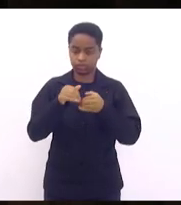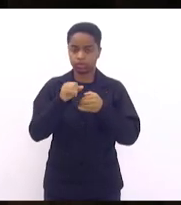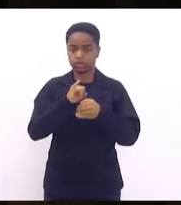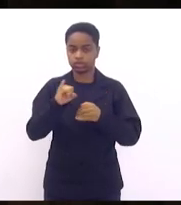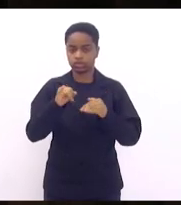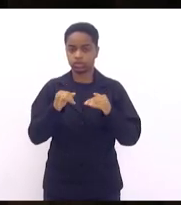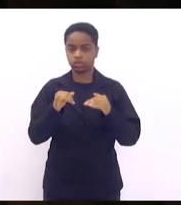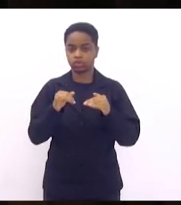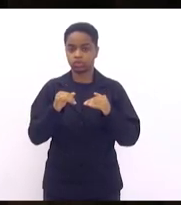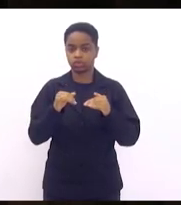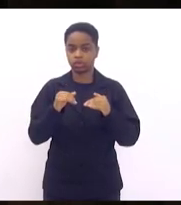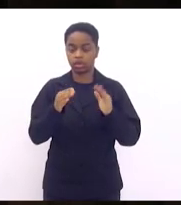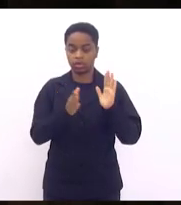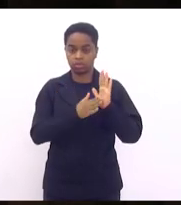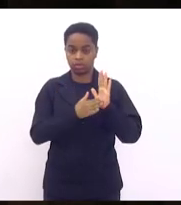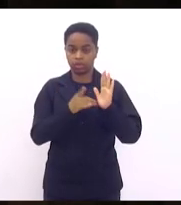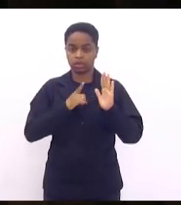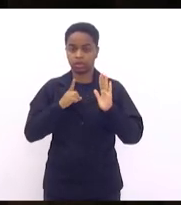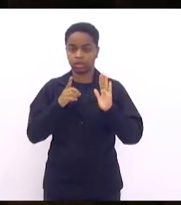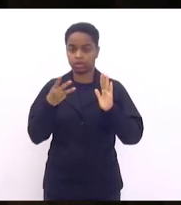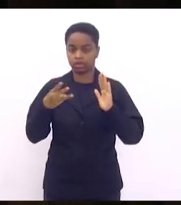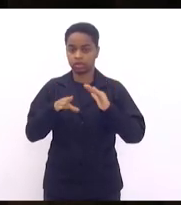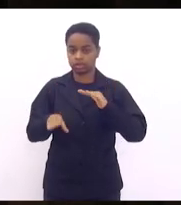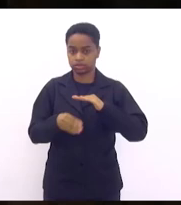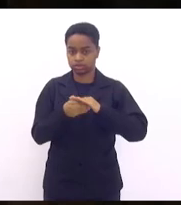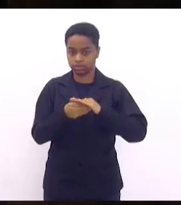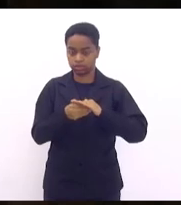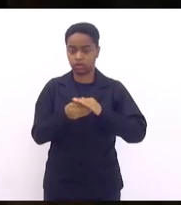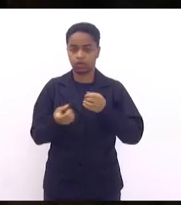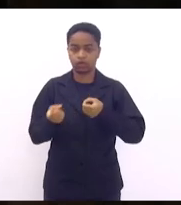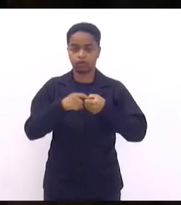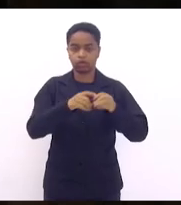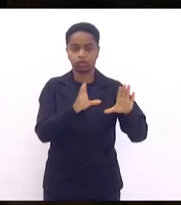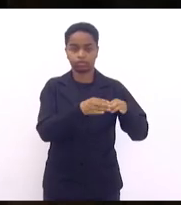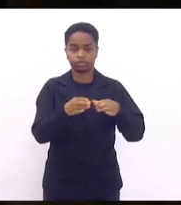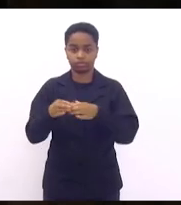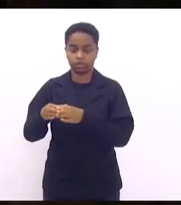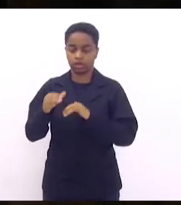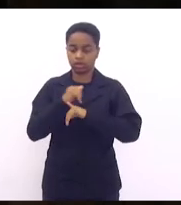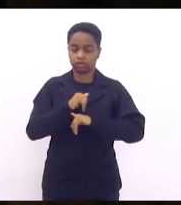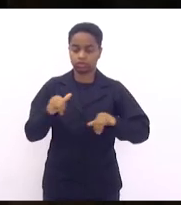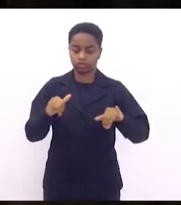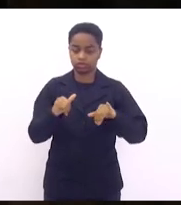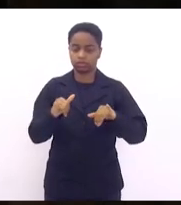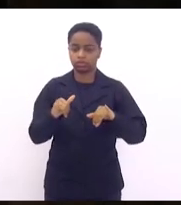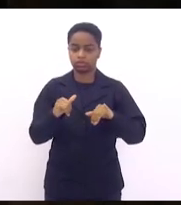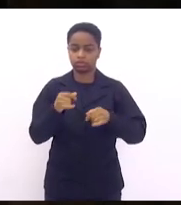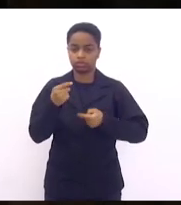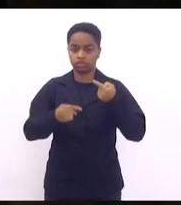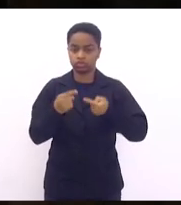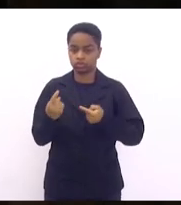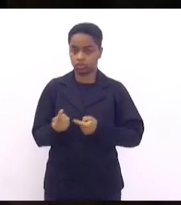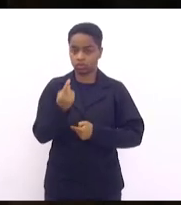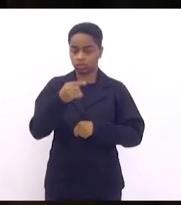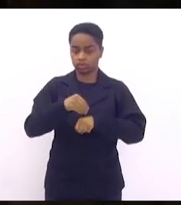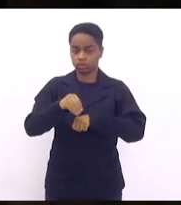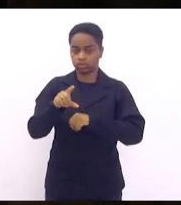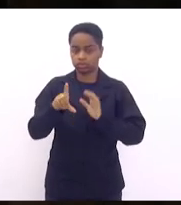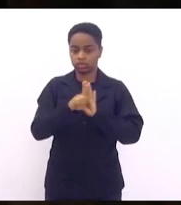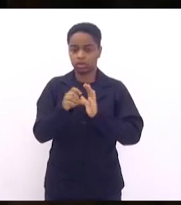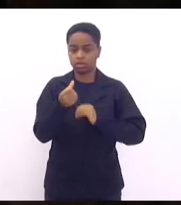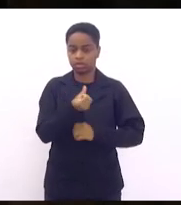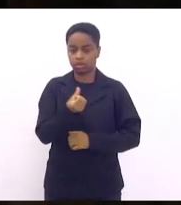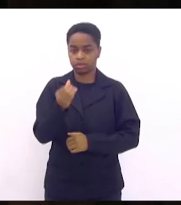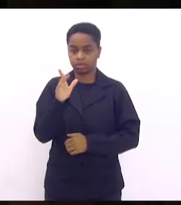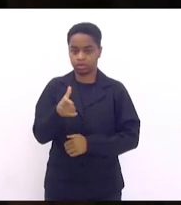discussão. A presente proposta recebeu 3 emendas e retorna às comissões. Anuncio. Em discussão única, indicação legislativa